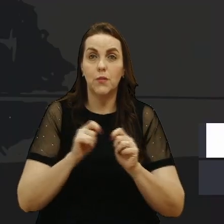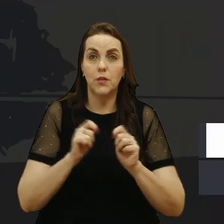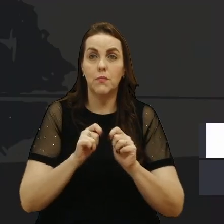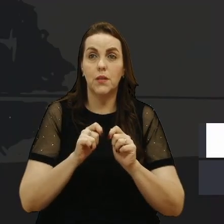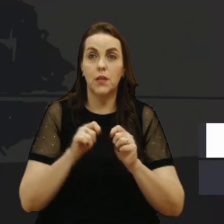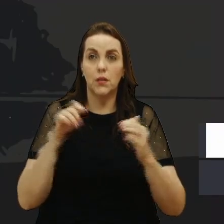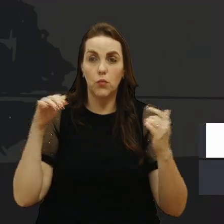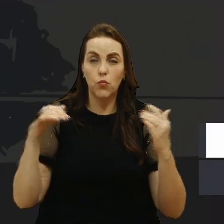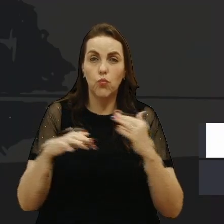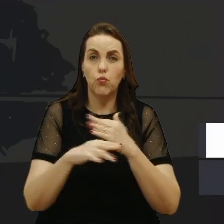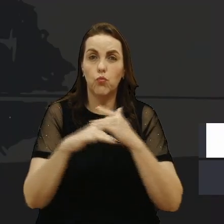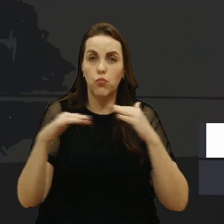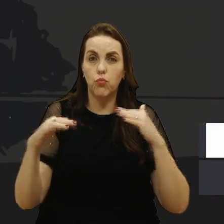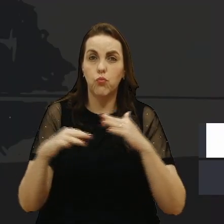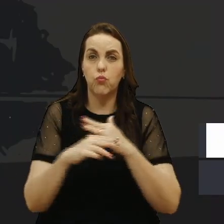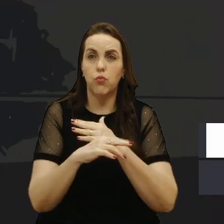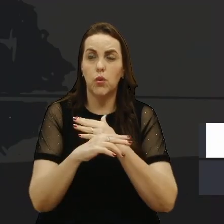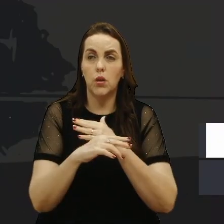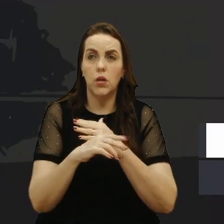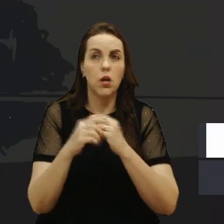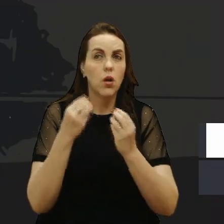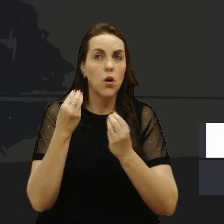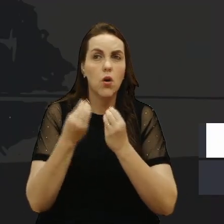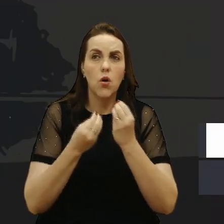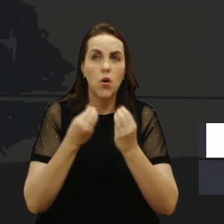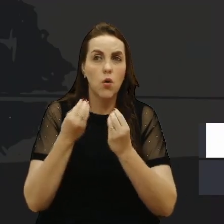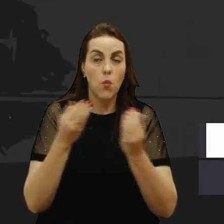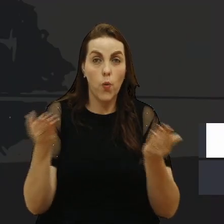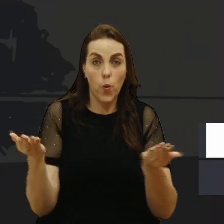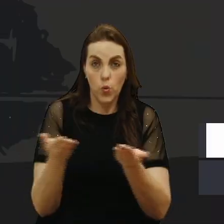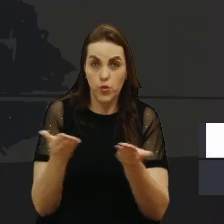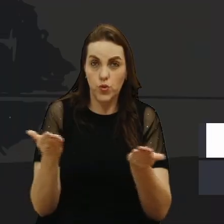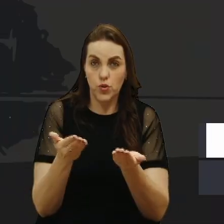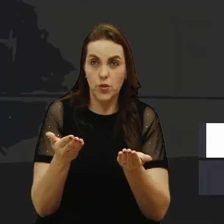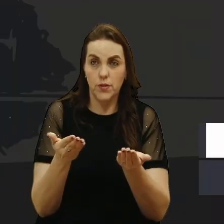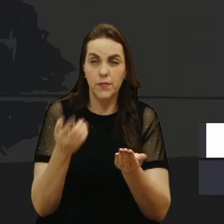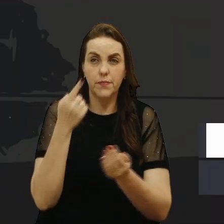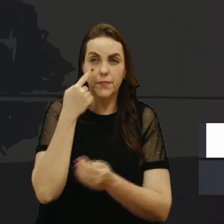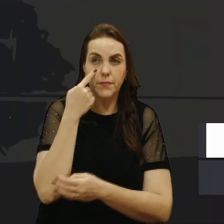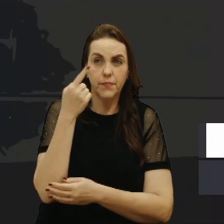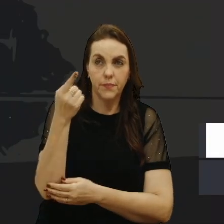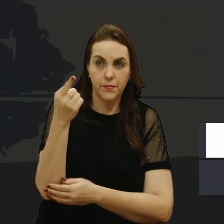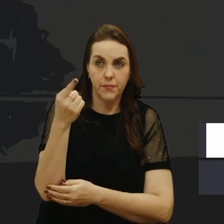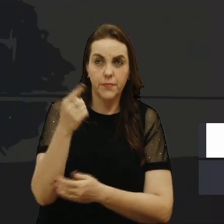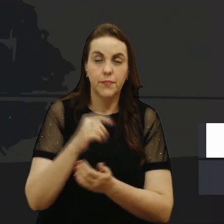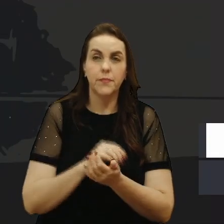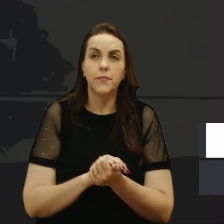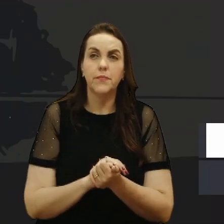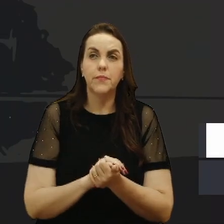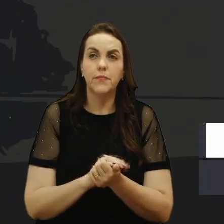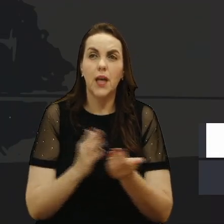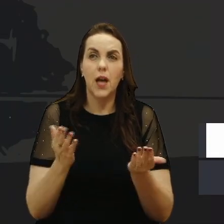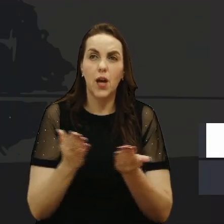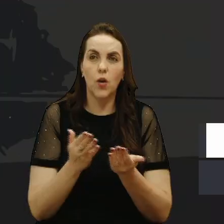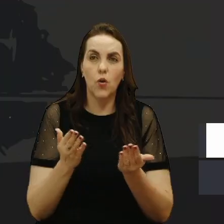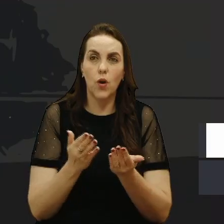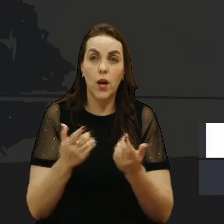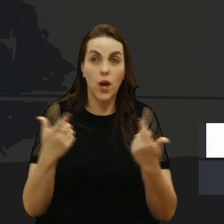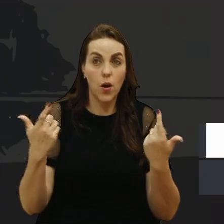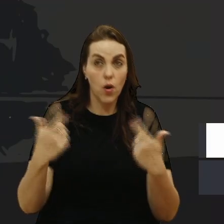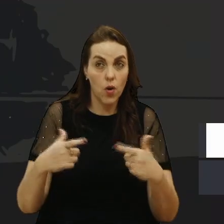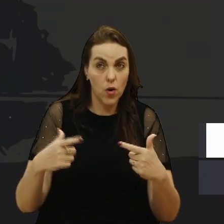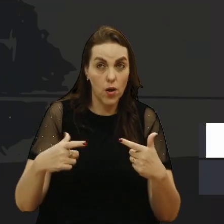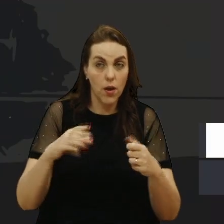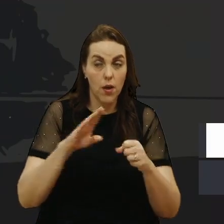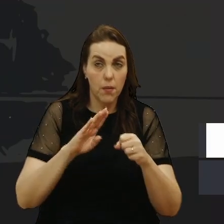da rodovia, de como ela é hoje. Ali a gente vai passar ali por onde hoje é o Monte